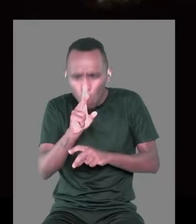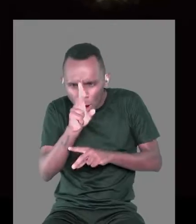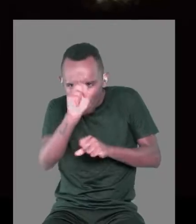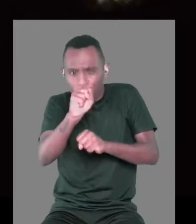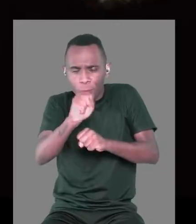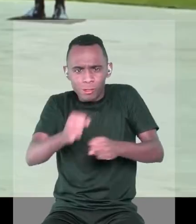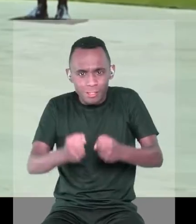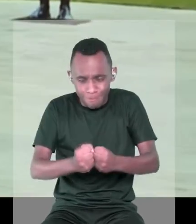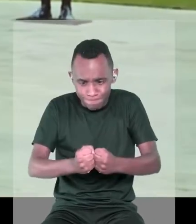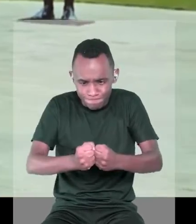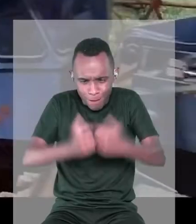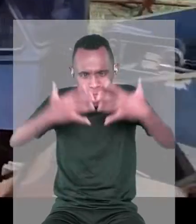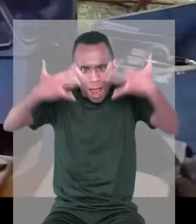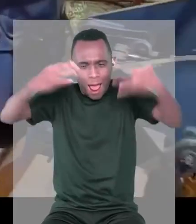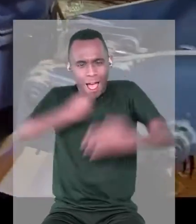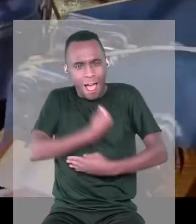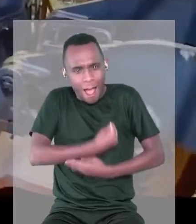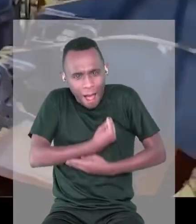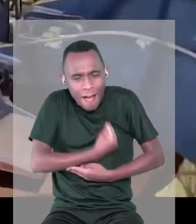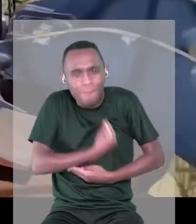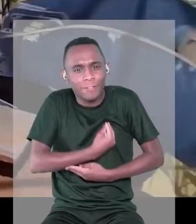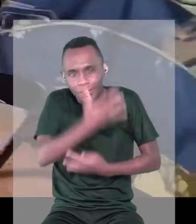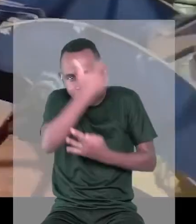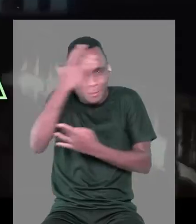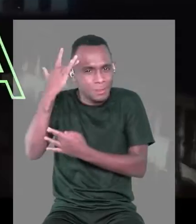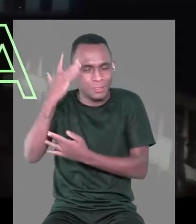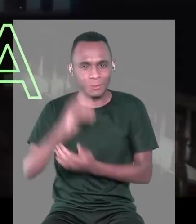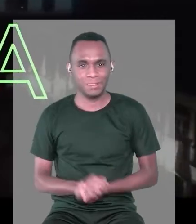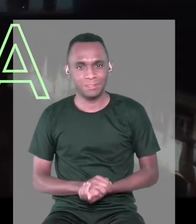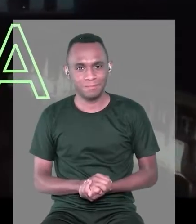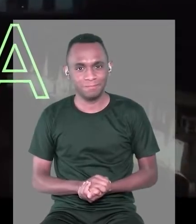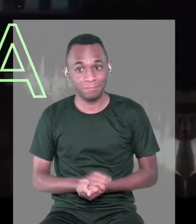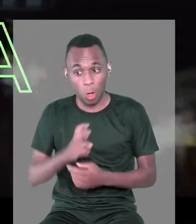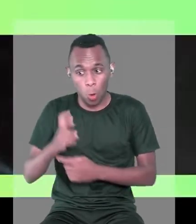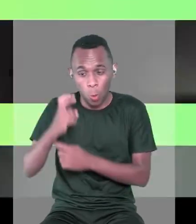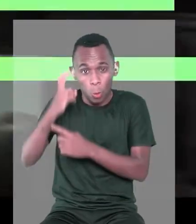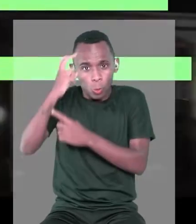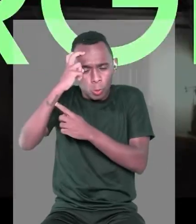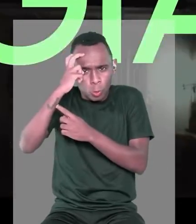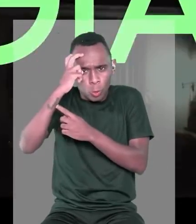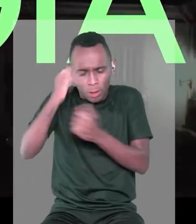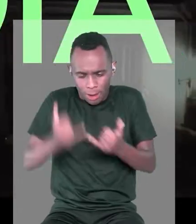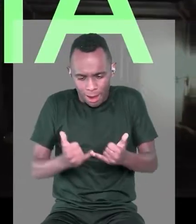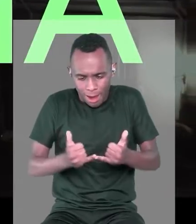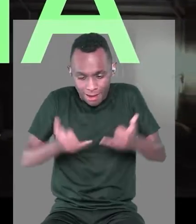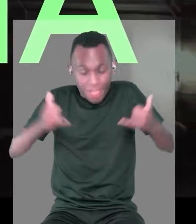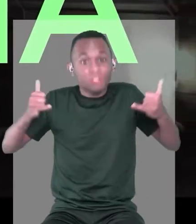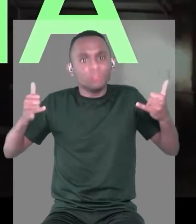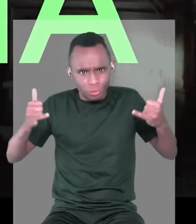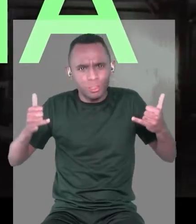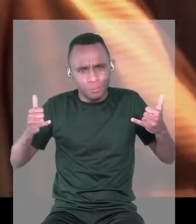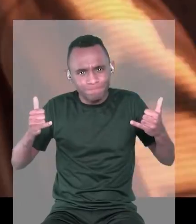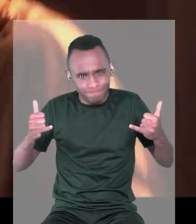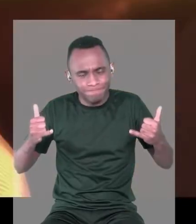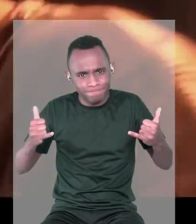força que ilumina a vida das pessoas. A cultura é uma energia